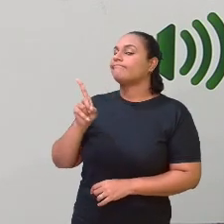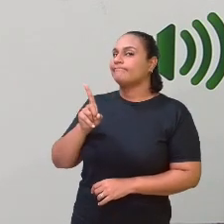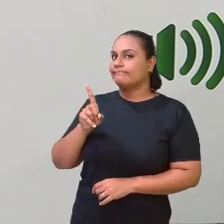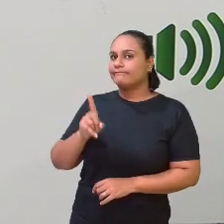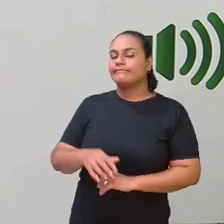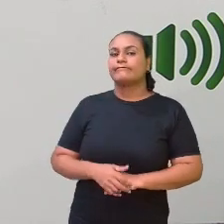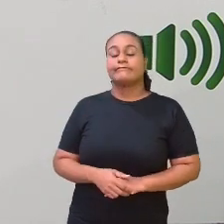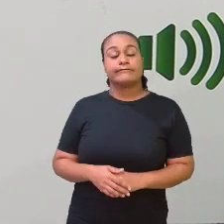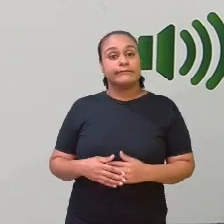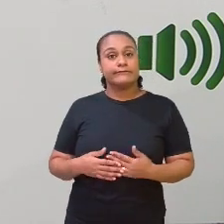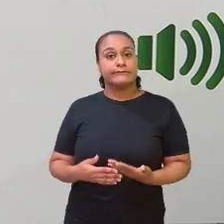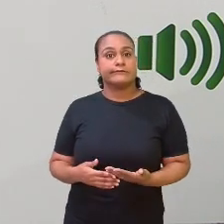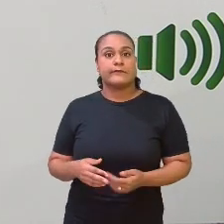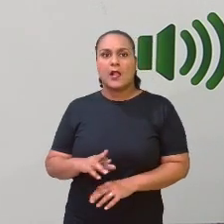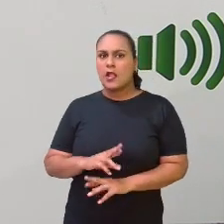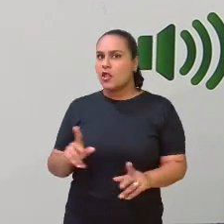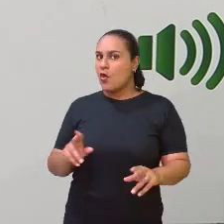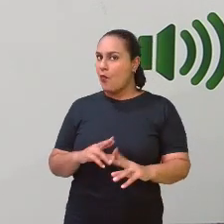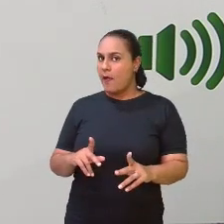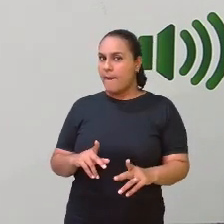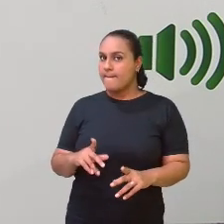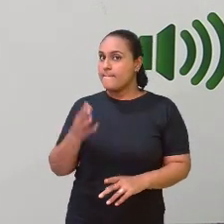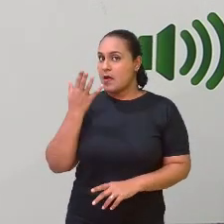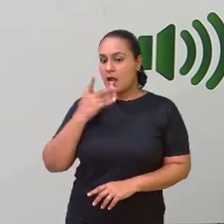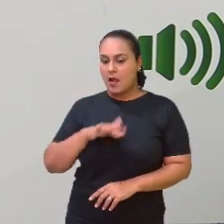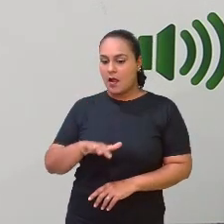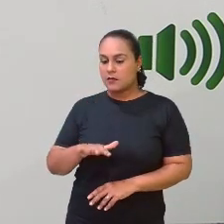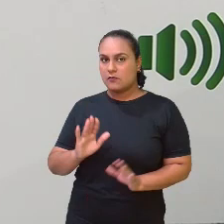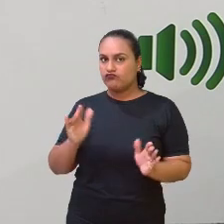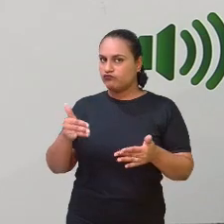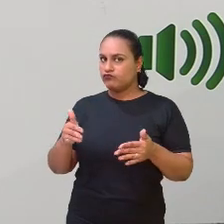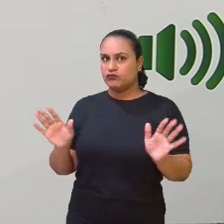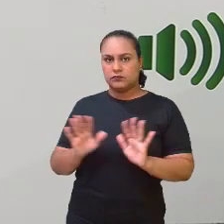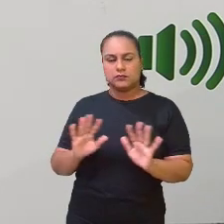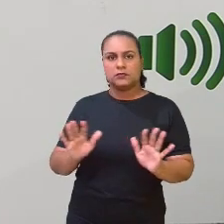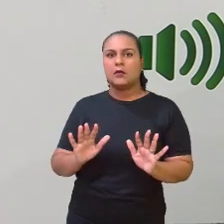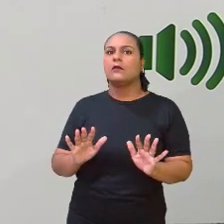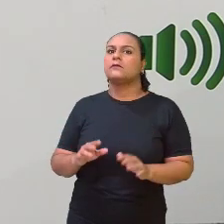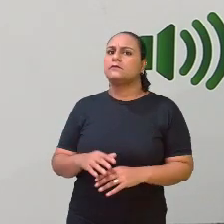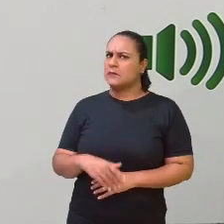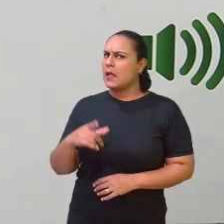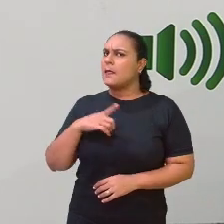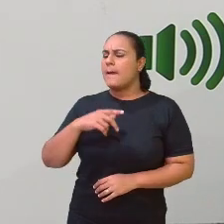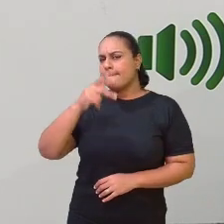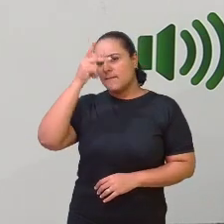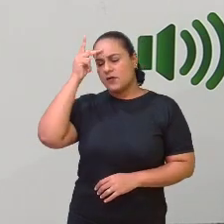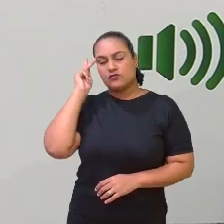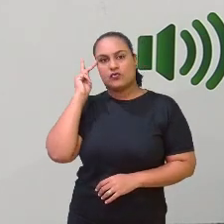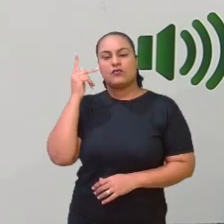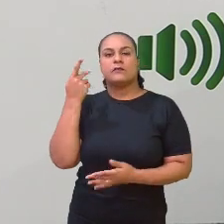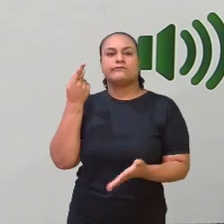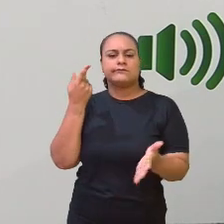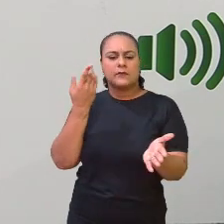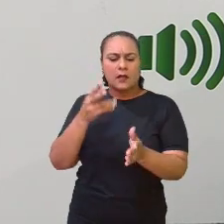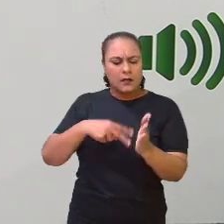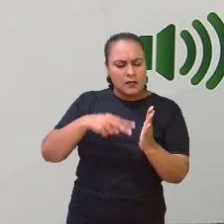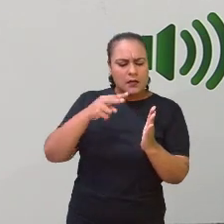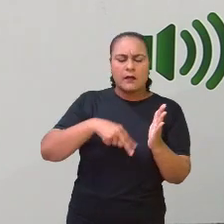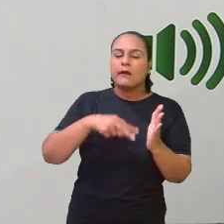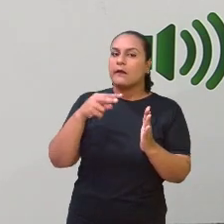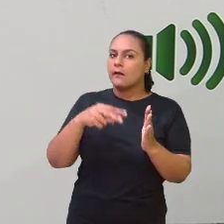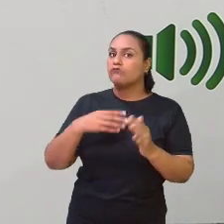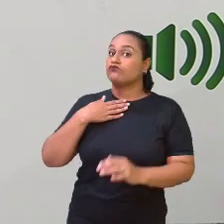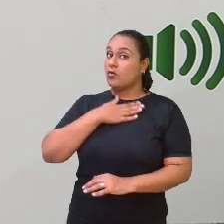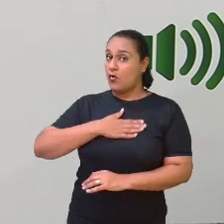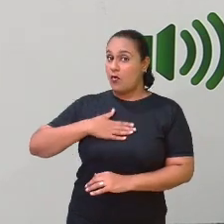vezes, diga-se de passagem, não é para crianças. Mas aí muita gente lê, muita gente gosta desse estilo de leitura. E eles